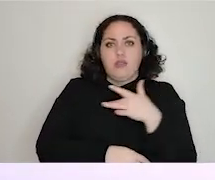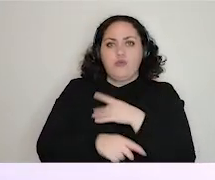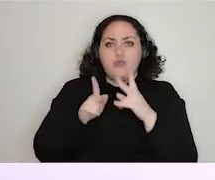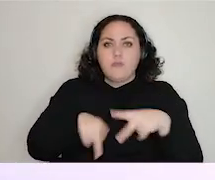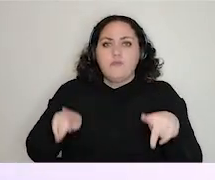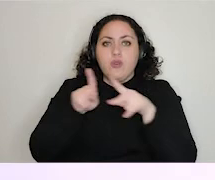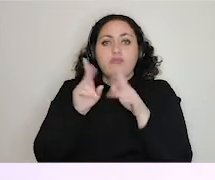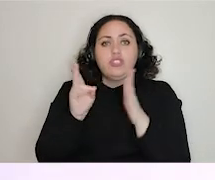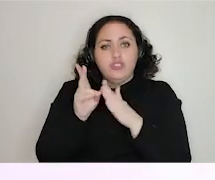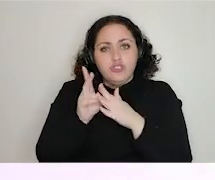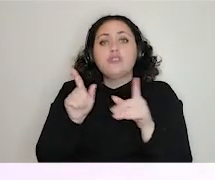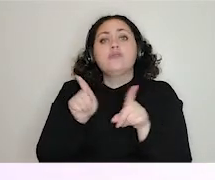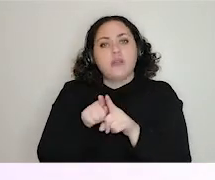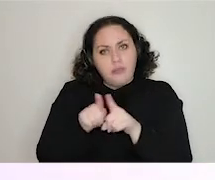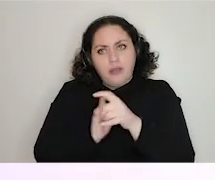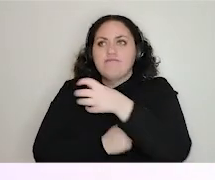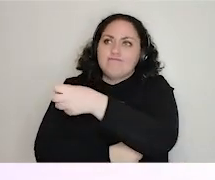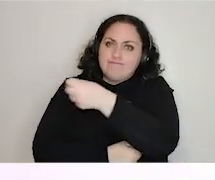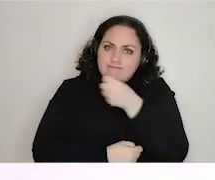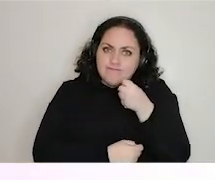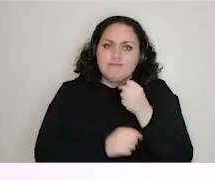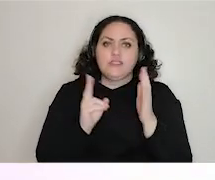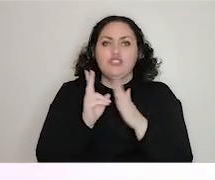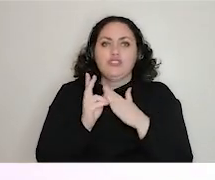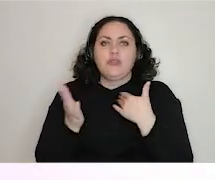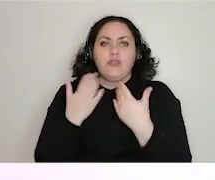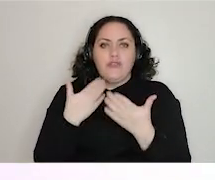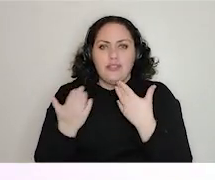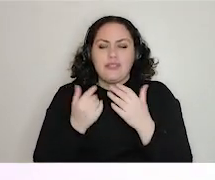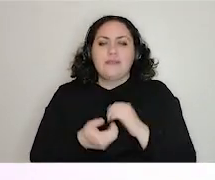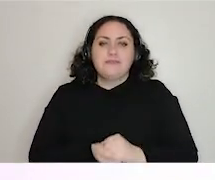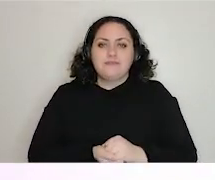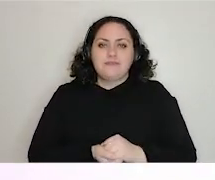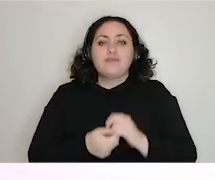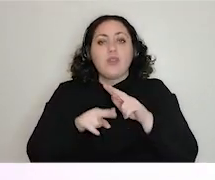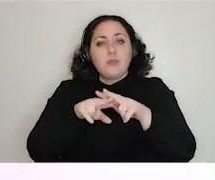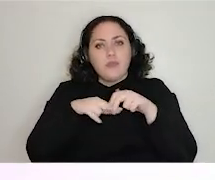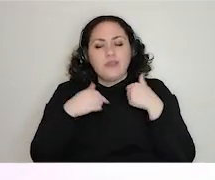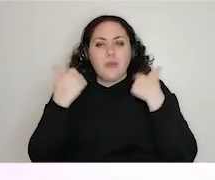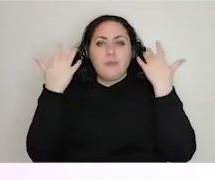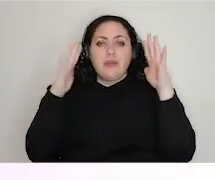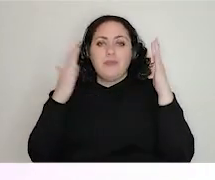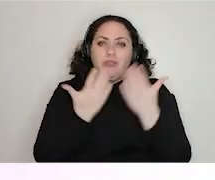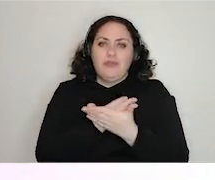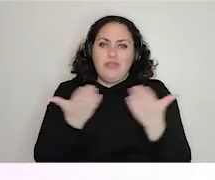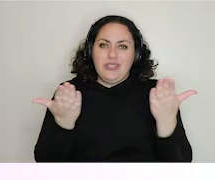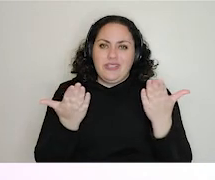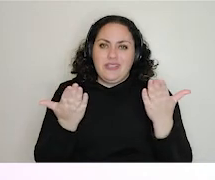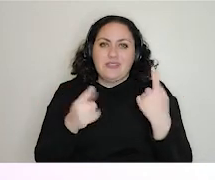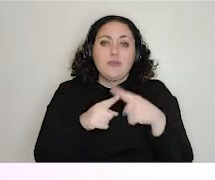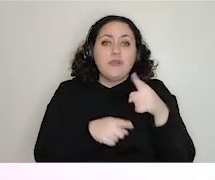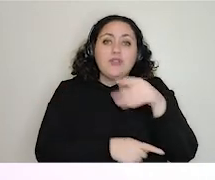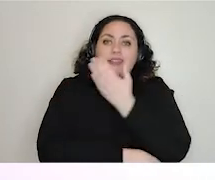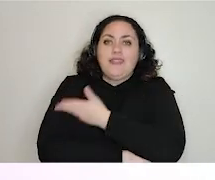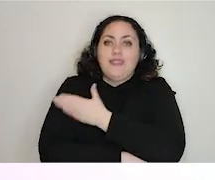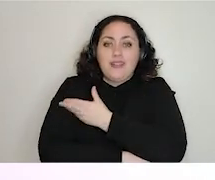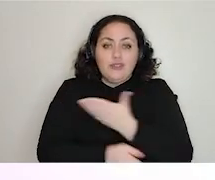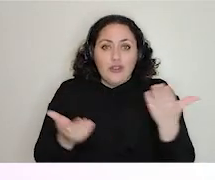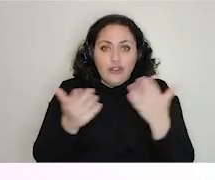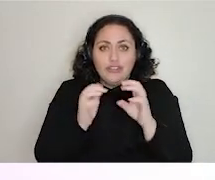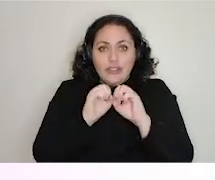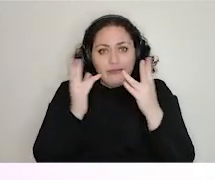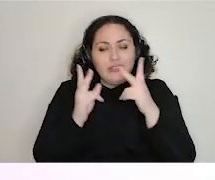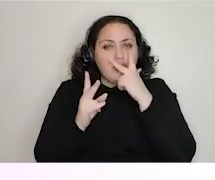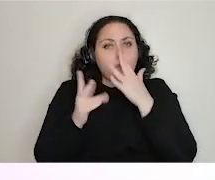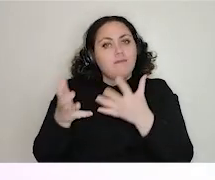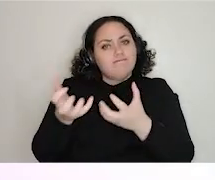povos indígenas com pessoas dos povos indígenas aqui também presentes. Né? Então, é esse exercício que vocês estão fazendo e por isso eu parabenizo também vocês. Né? Que